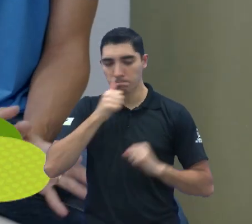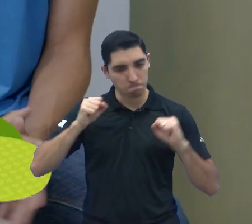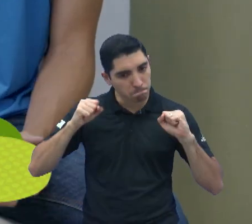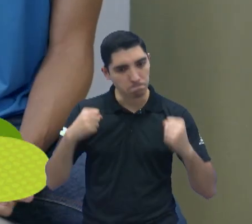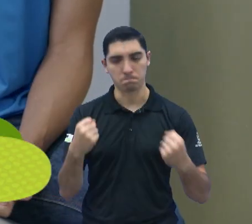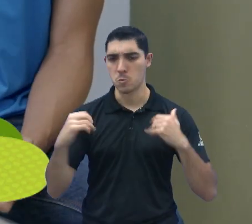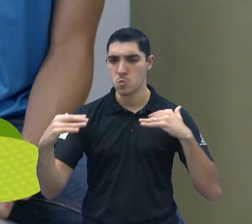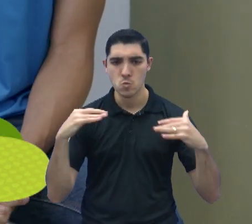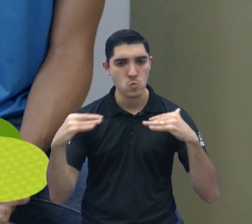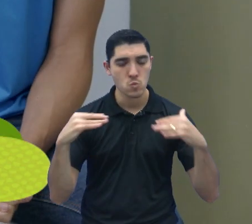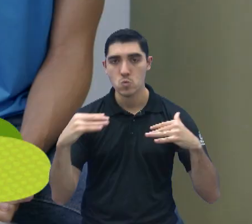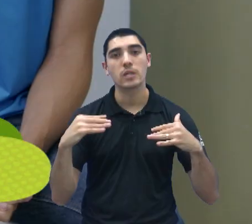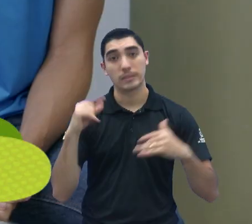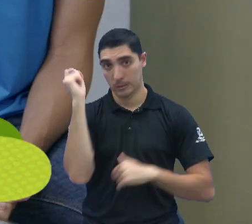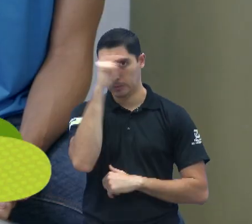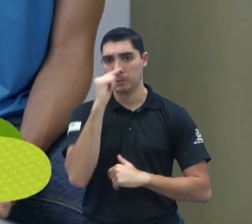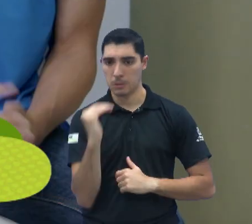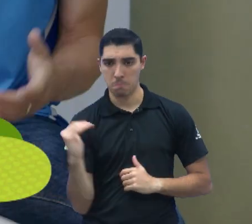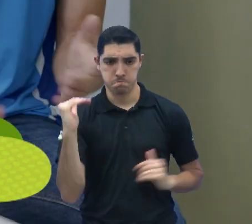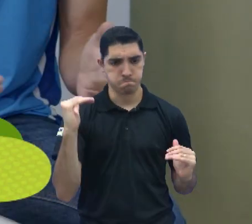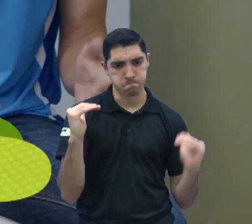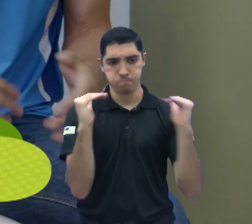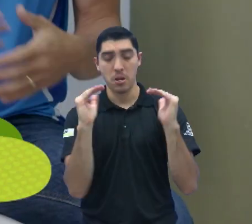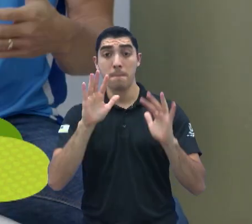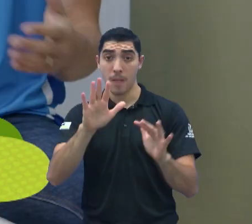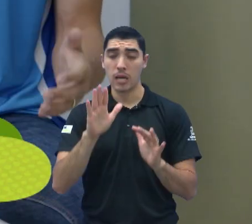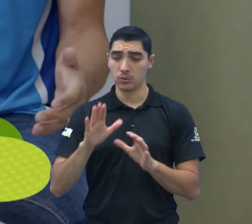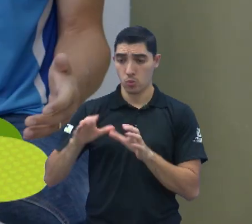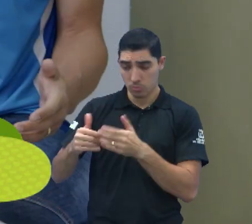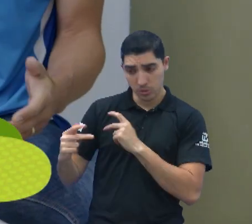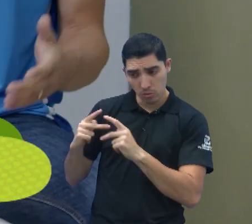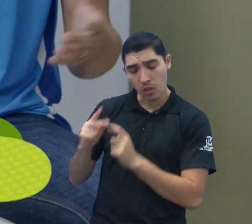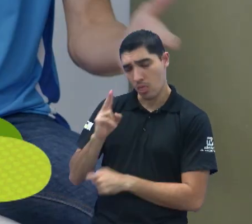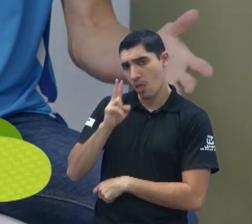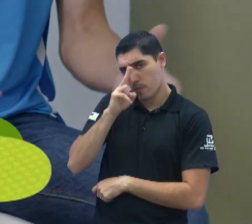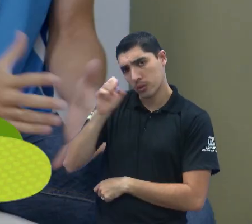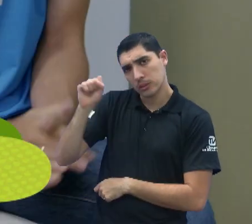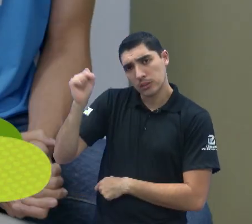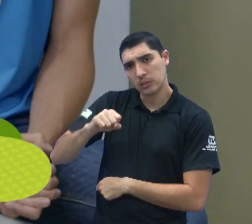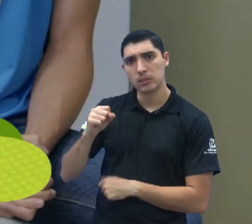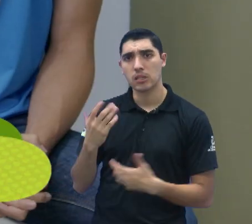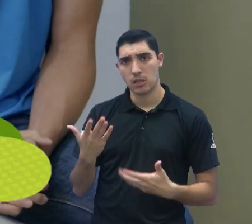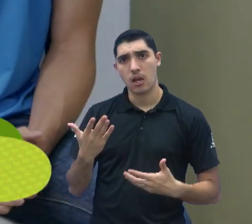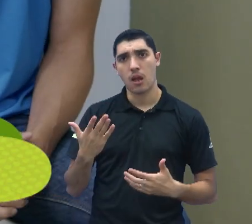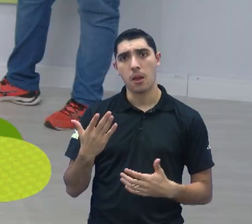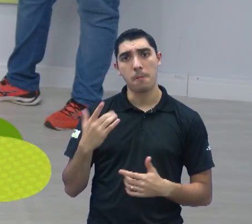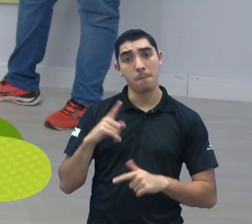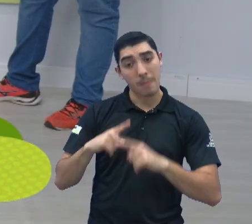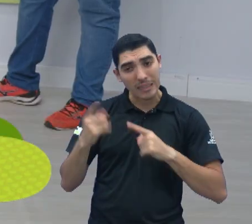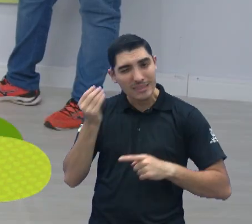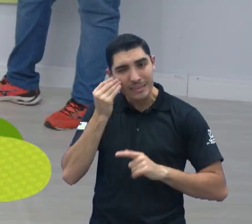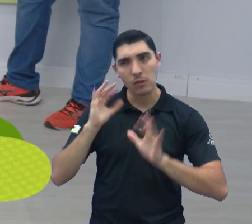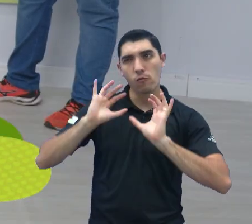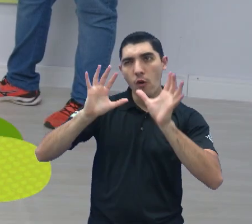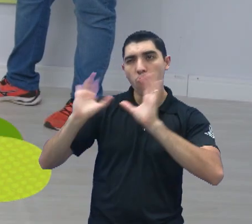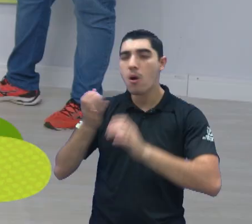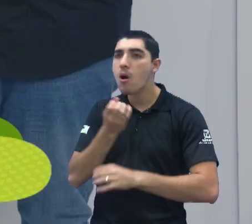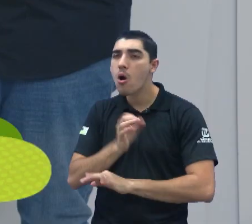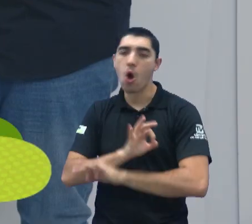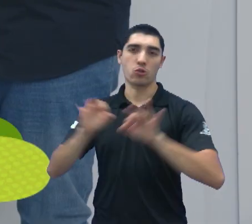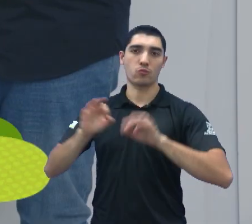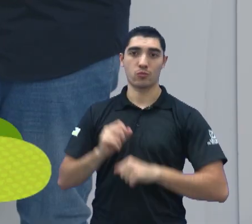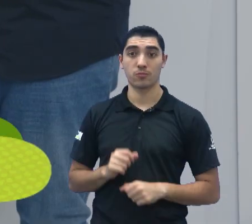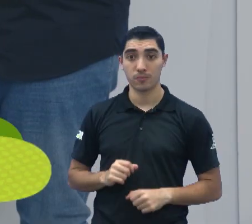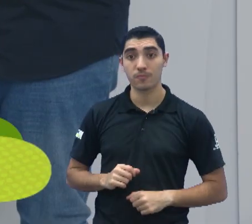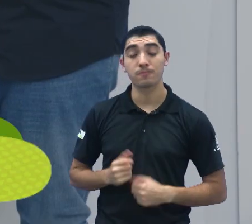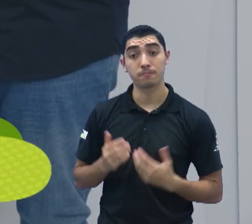grande, mas eu acho que a equipe chega bem preparada para o embate. Independente do resultado, mas para apresentar um bom voleibol. Você falou desse último teste, né,